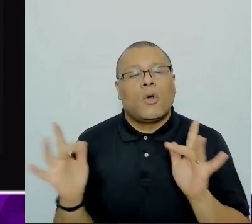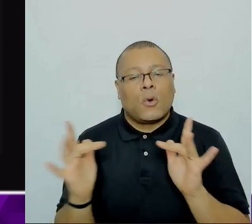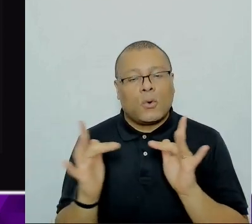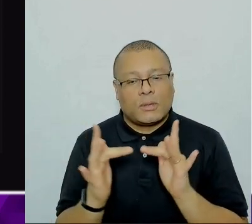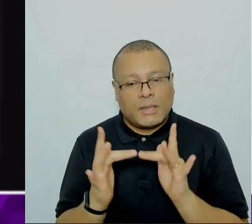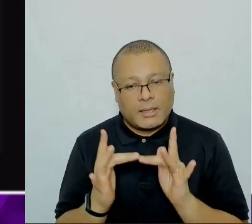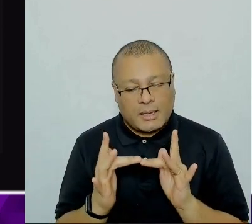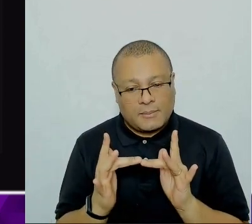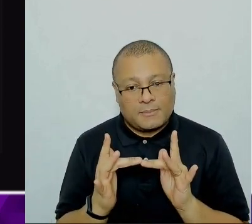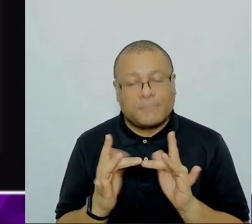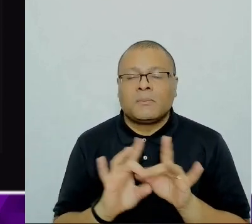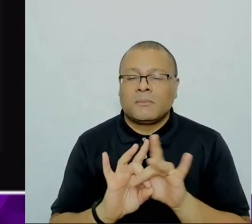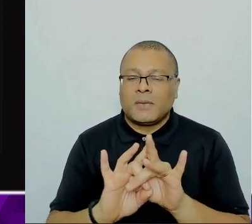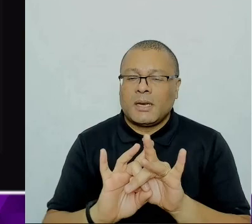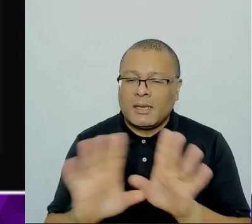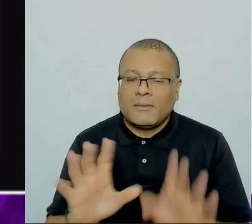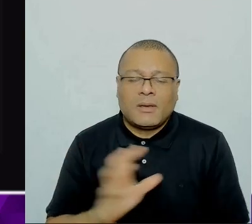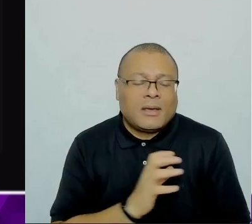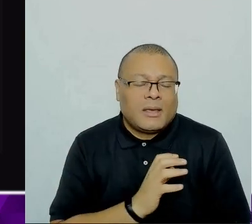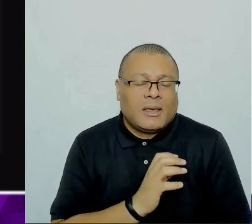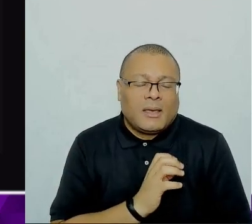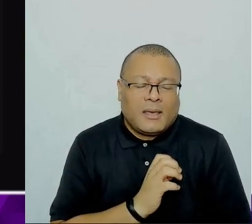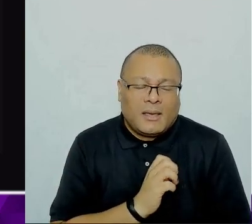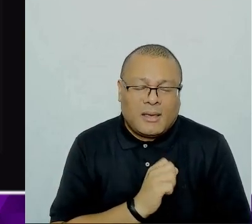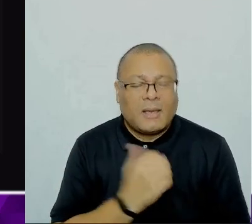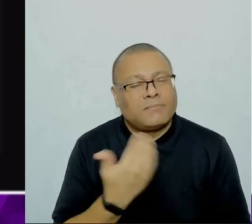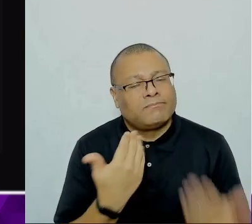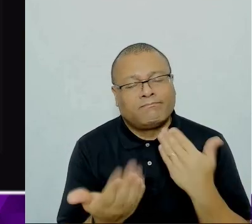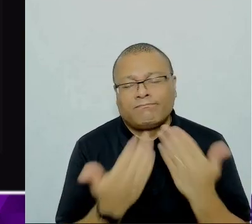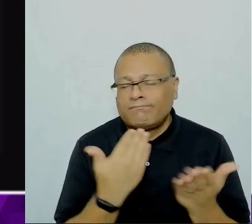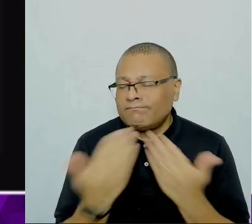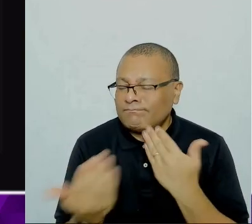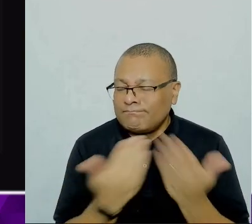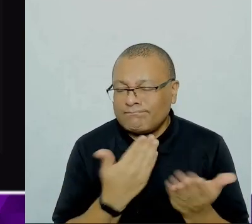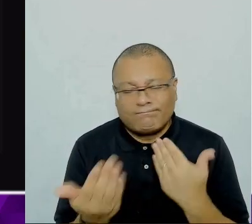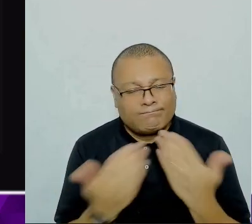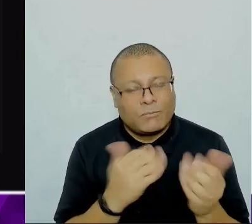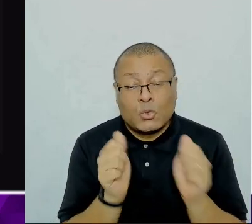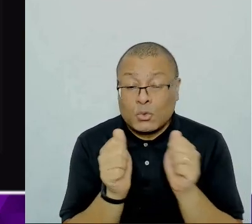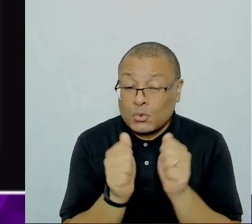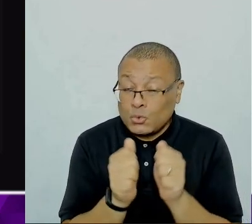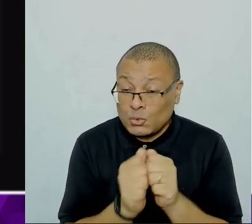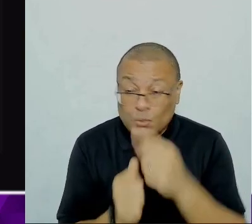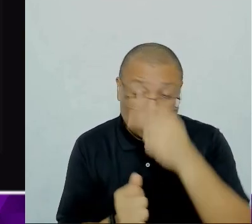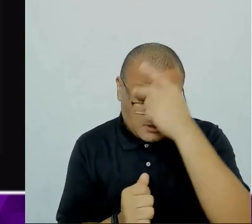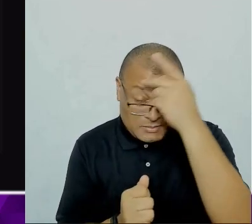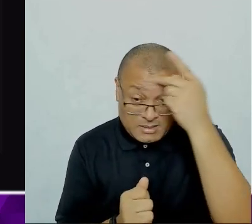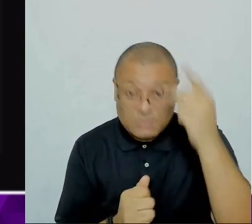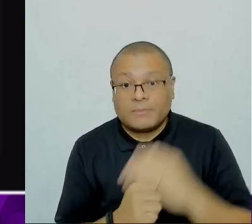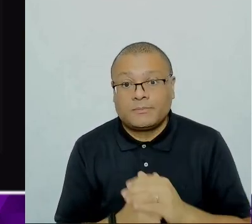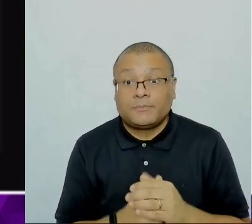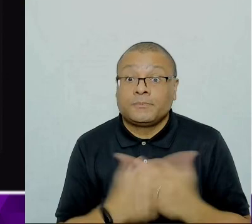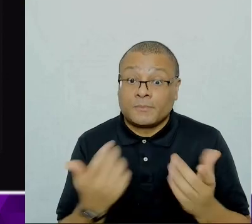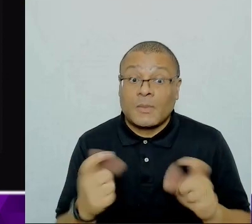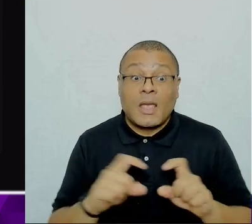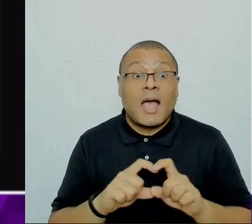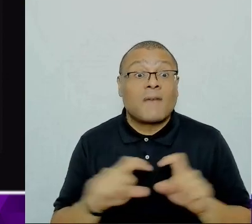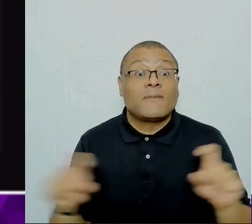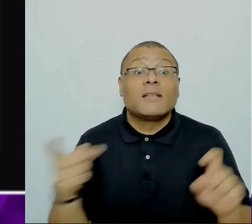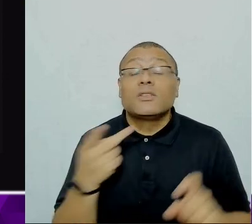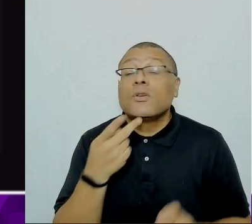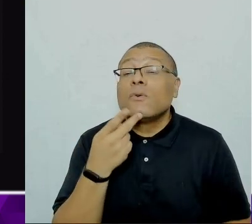E eu adoro conversar, adoro estar ali junto com as pessoas. E a frase que eu sempre